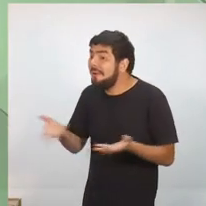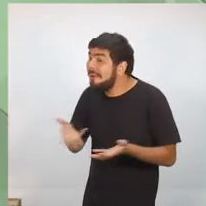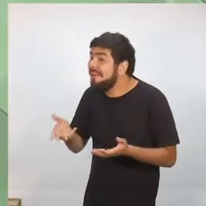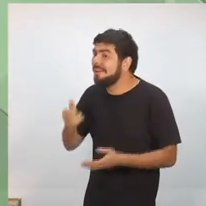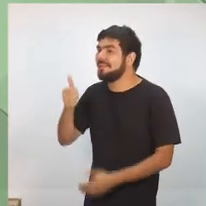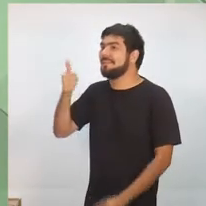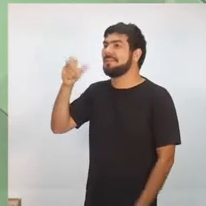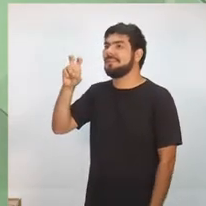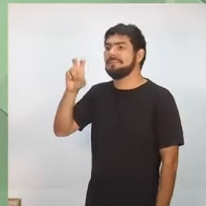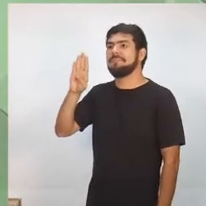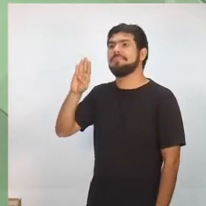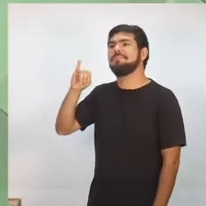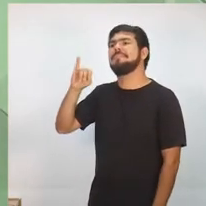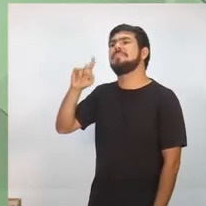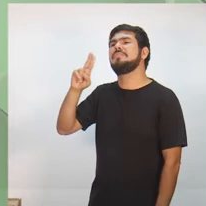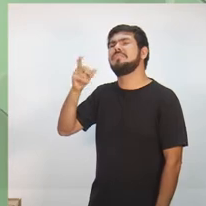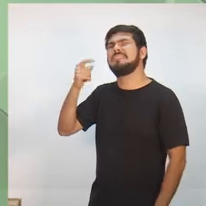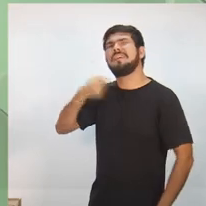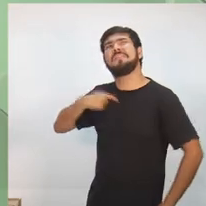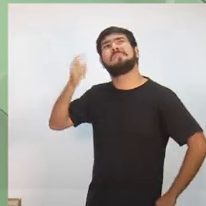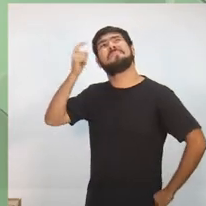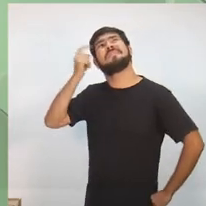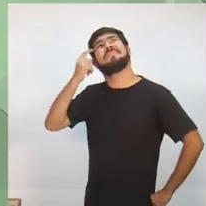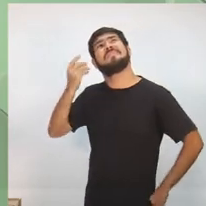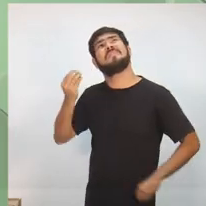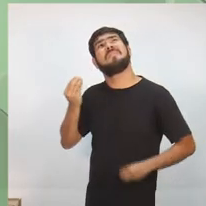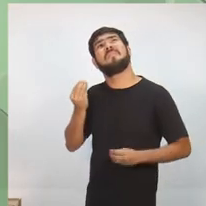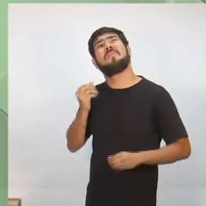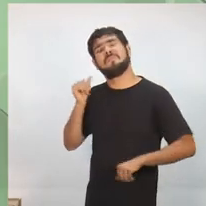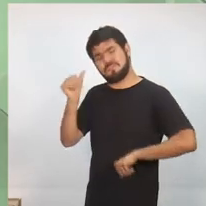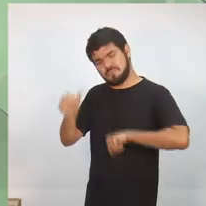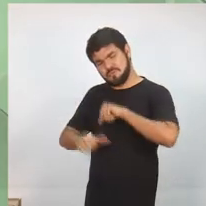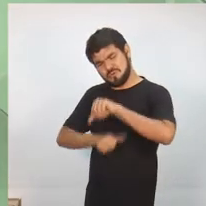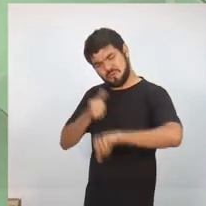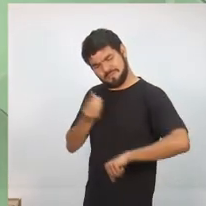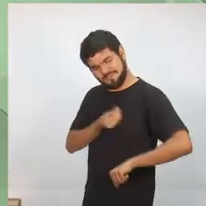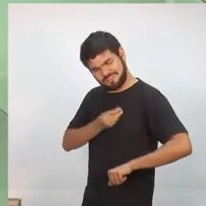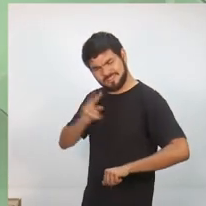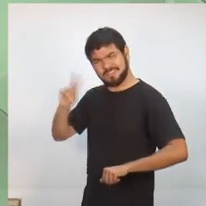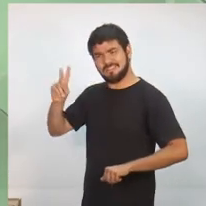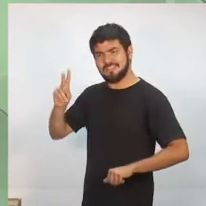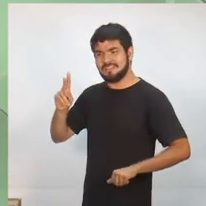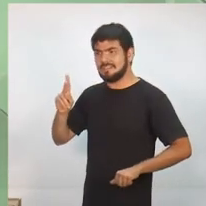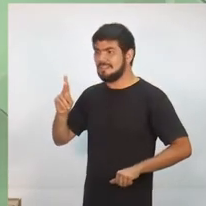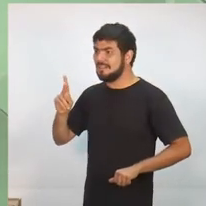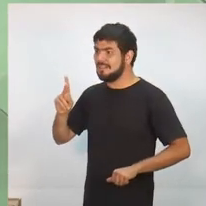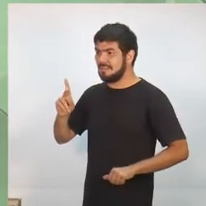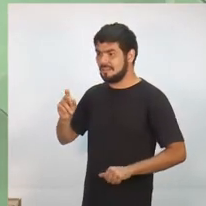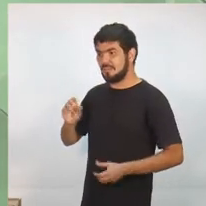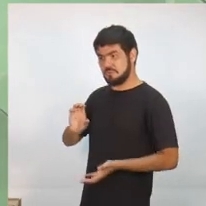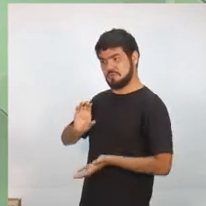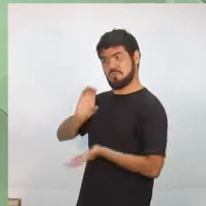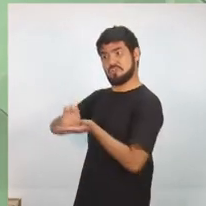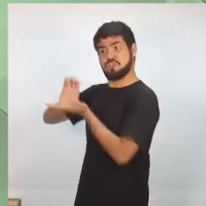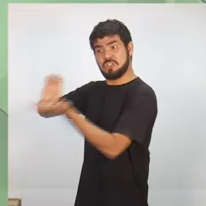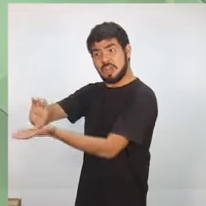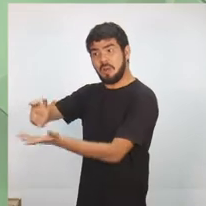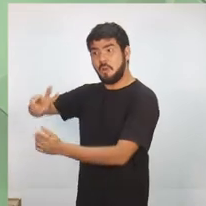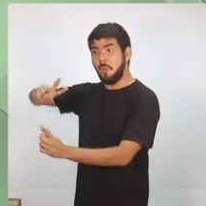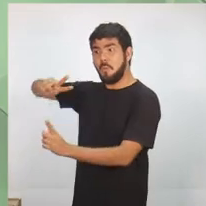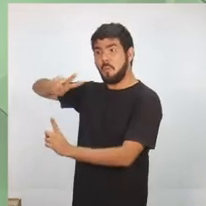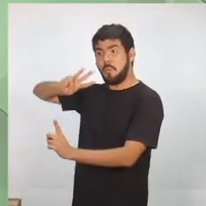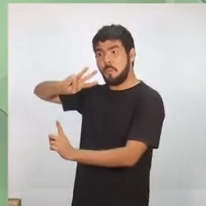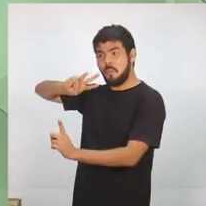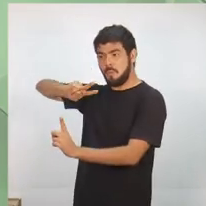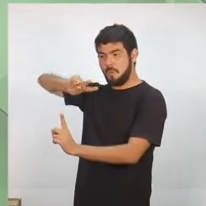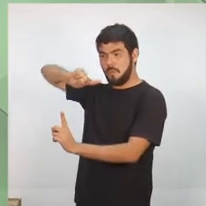que mudou na tua vida nos últimos 10 anos? O orçamento praticamente triplicou, os índices da